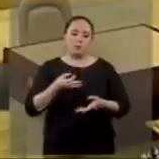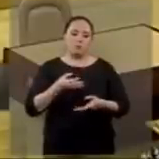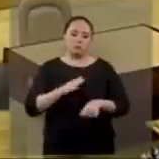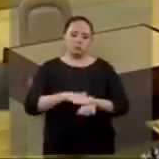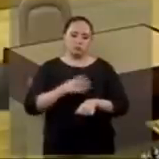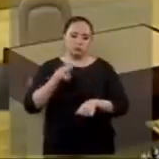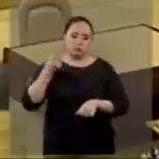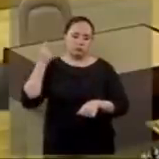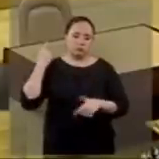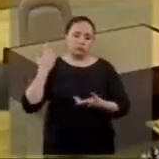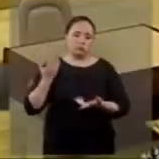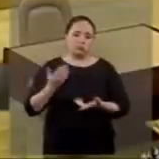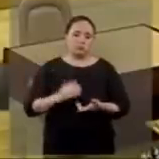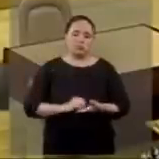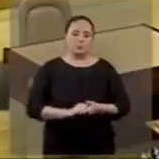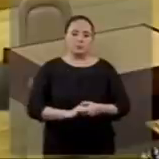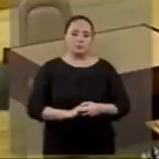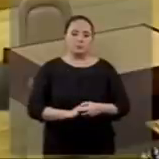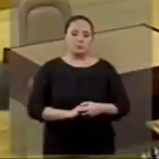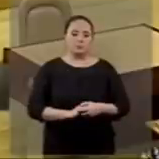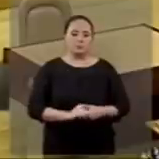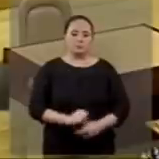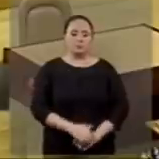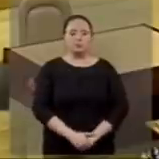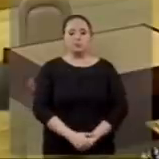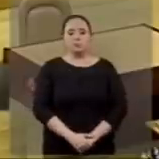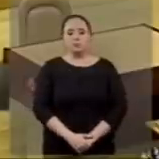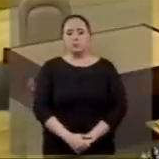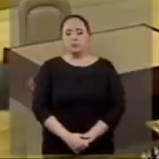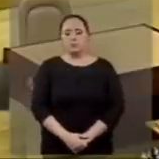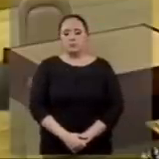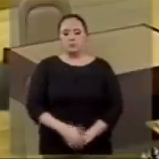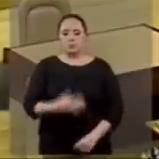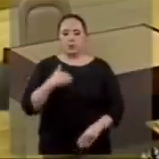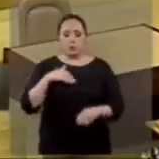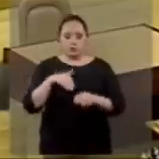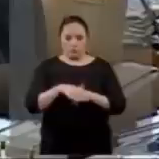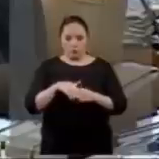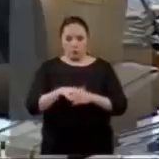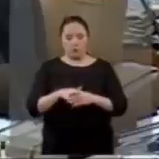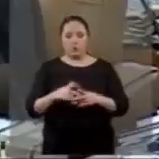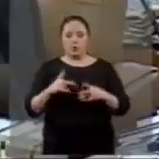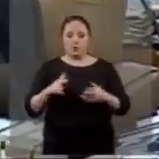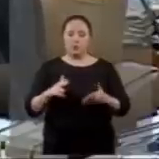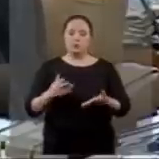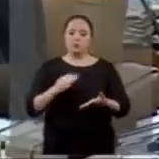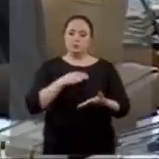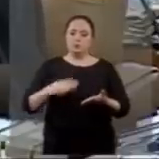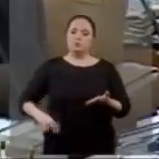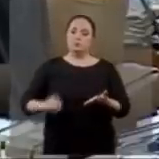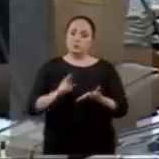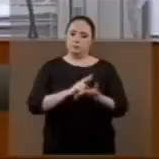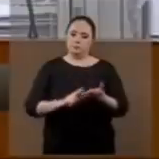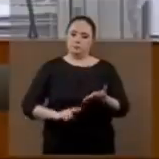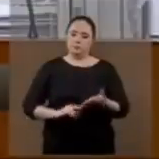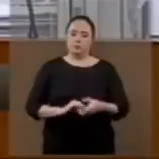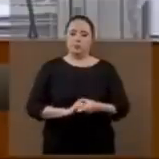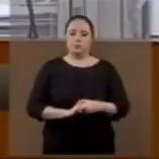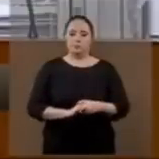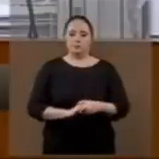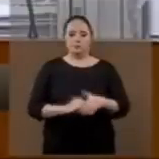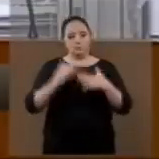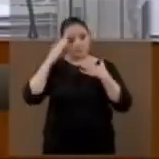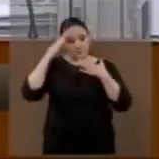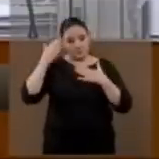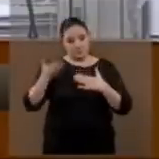própria inconstitucionalidade, né? Pois não. Então, eu voto acompanhando com essas ressalvas o eminente relator. Pois não,